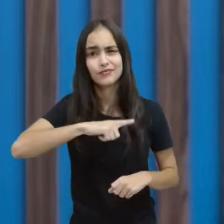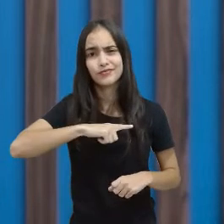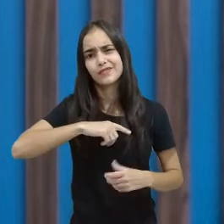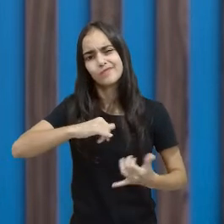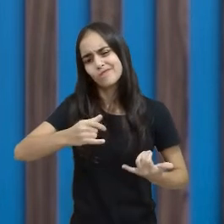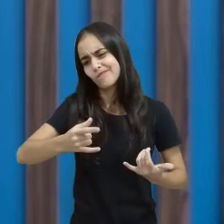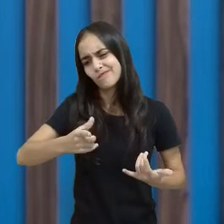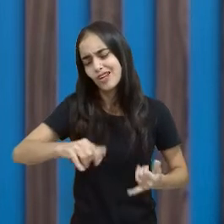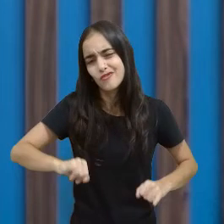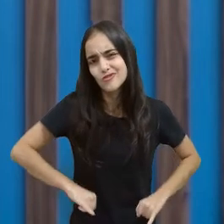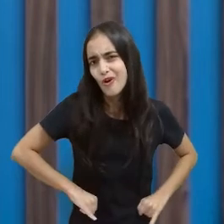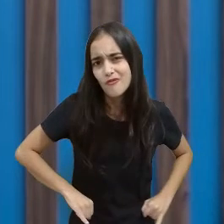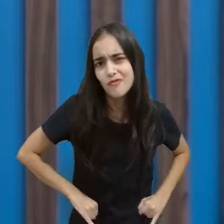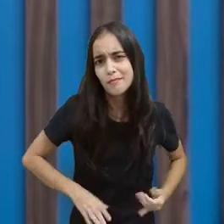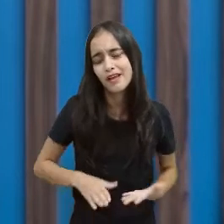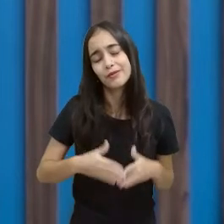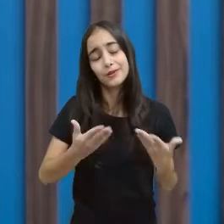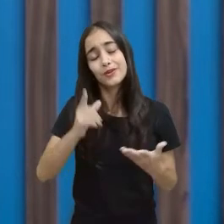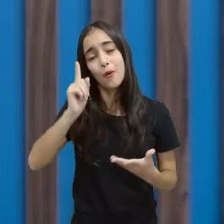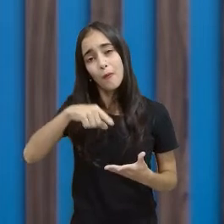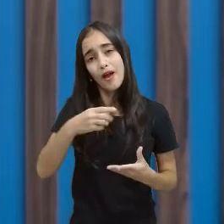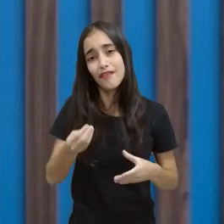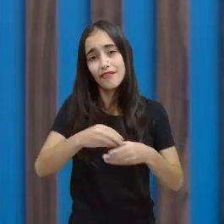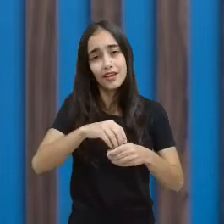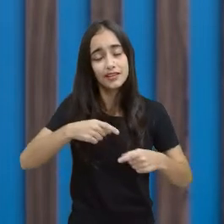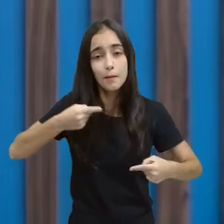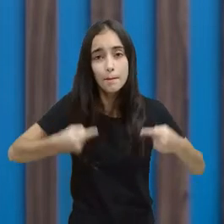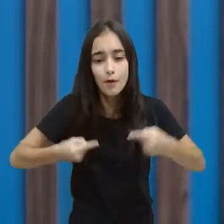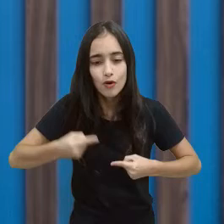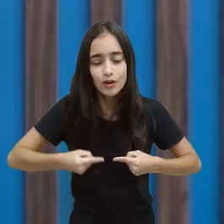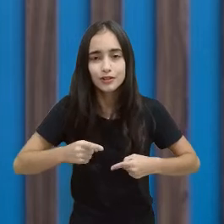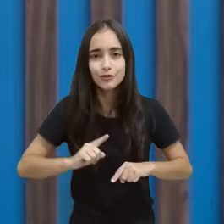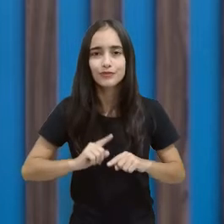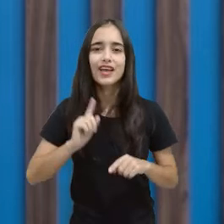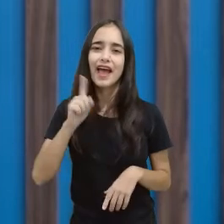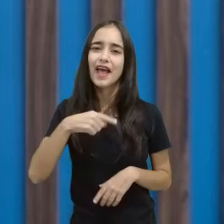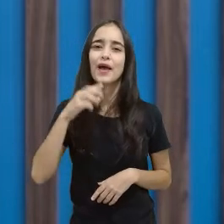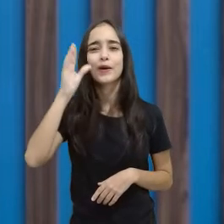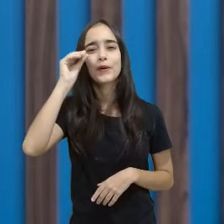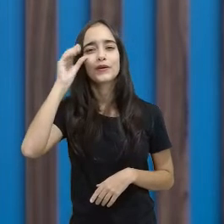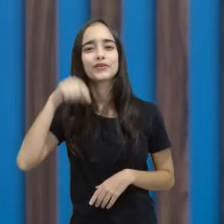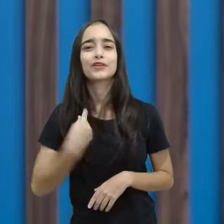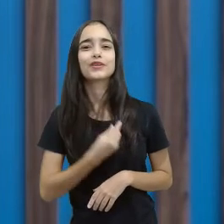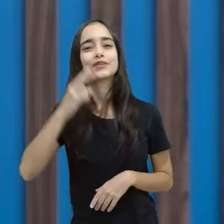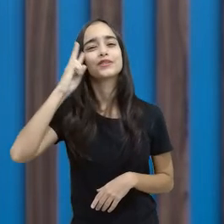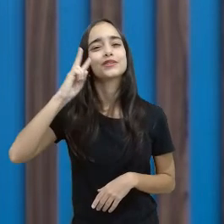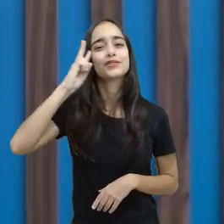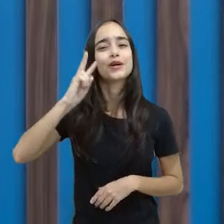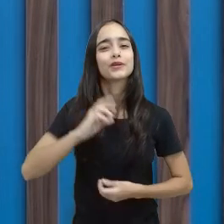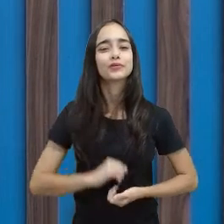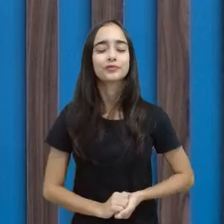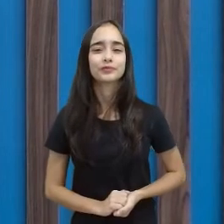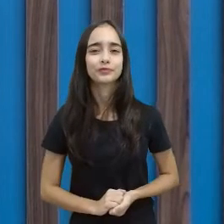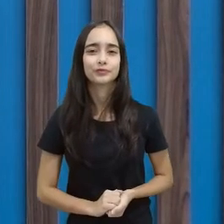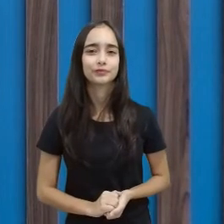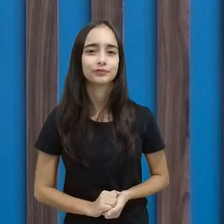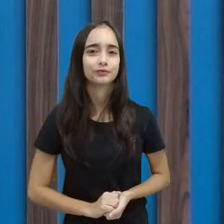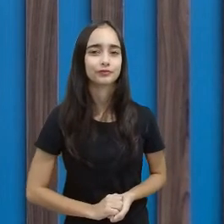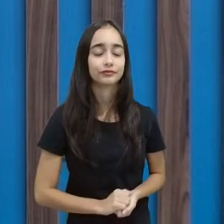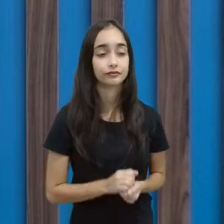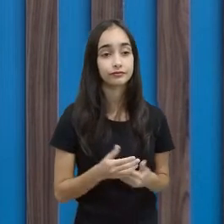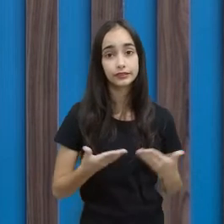hostilidades, etc. São situações políticas, né, mas curiosidades da nossa história. Aí, Lúcio. Então,